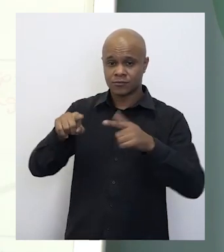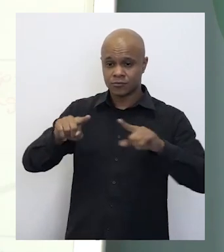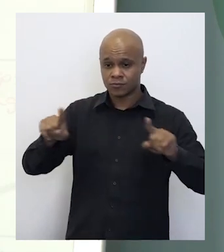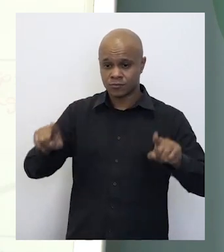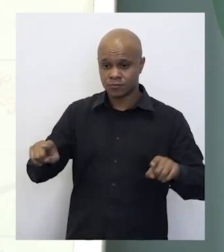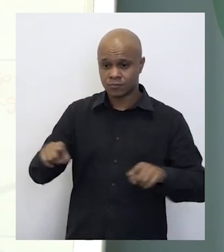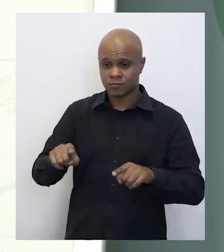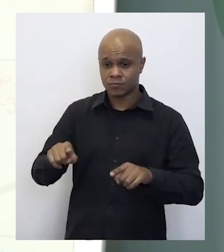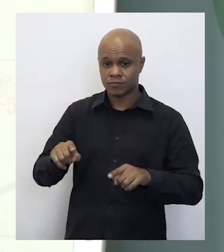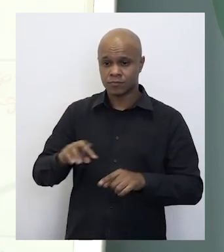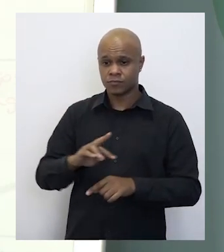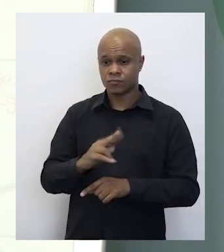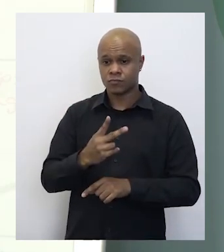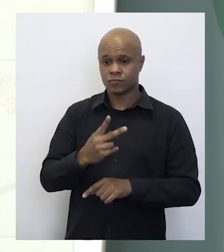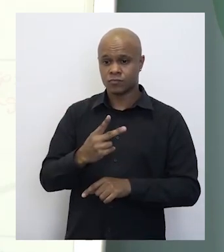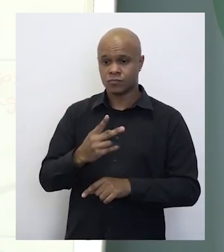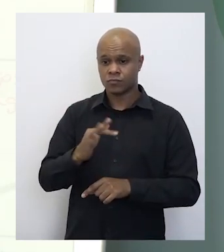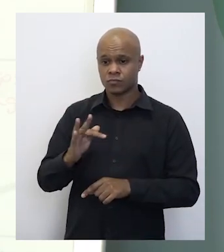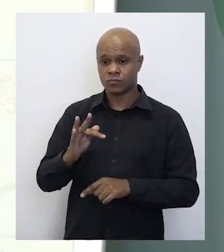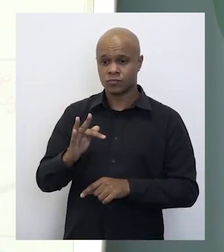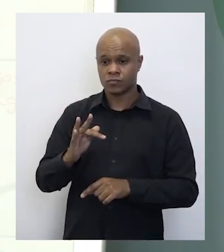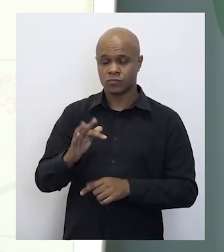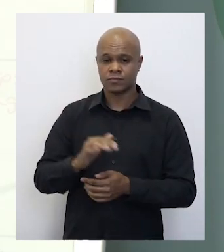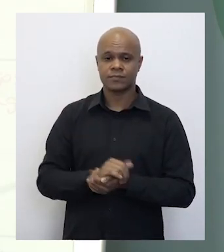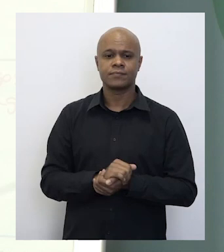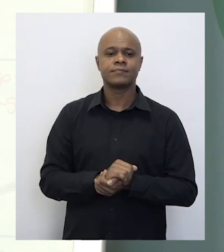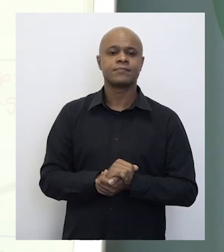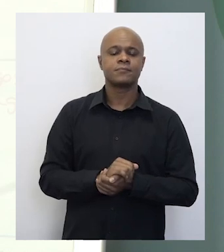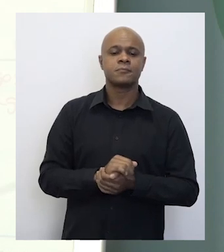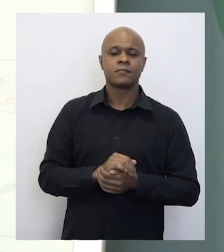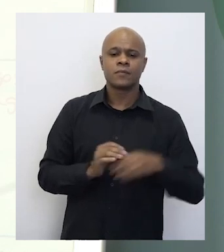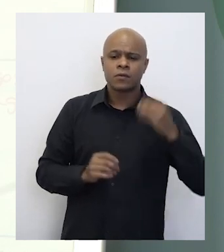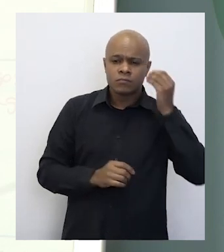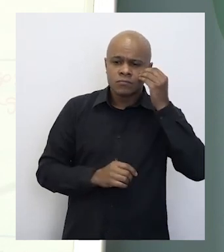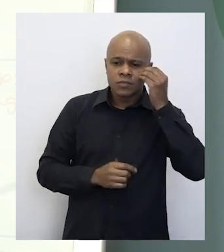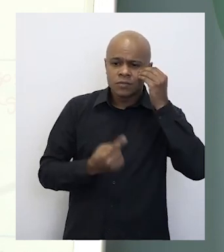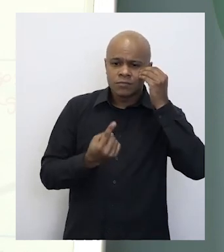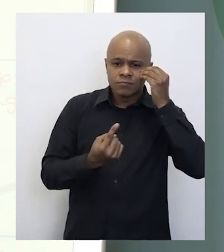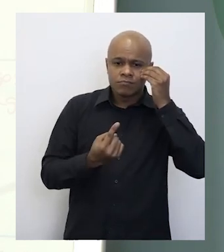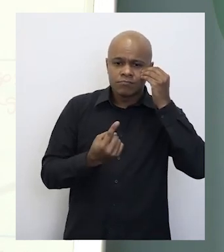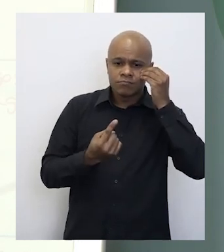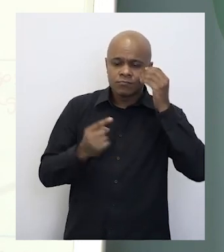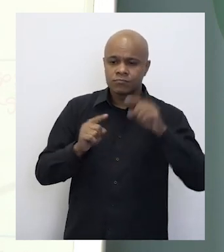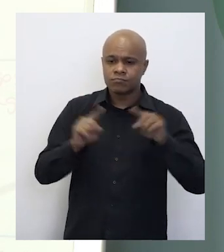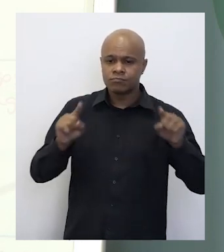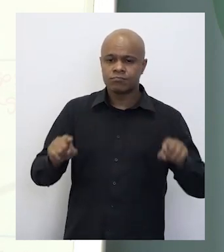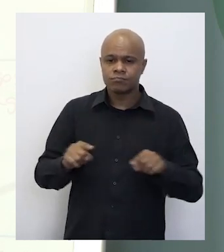meu reagente HF. No meu experimento 1, o que eu tenho? A concentração de HF,